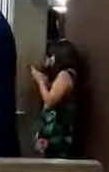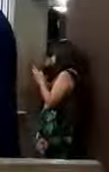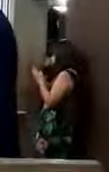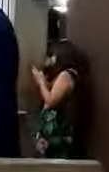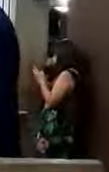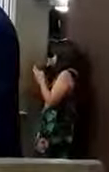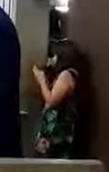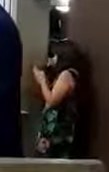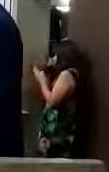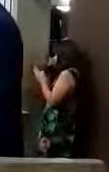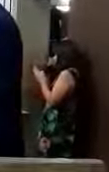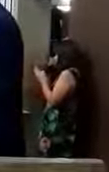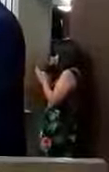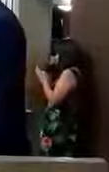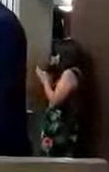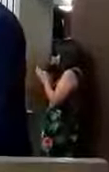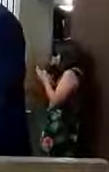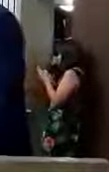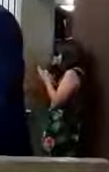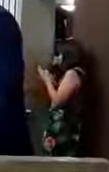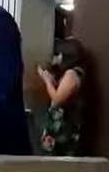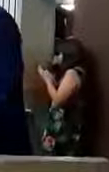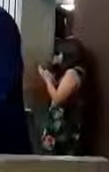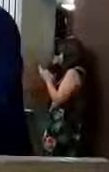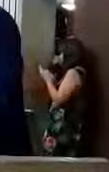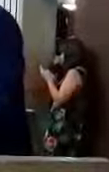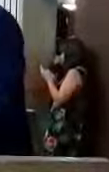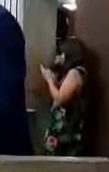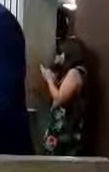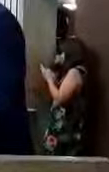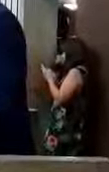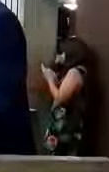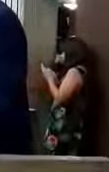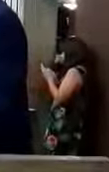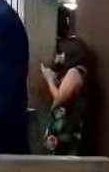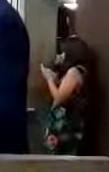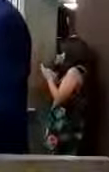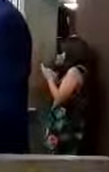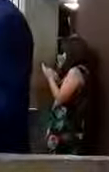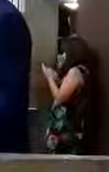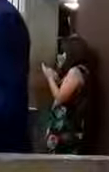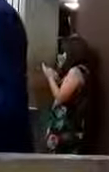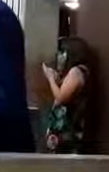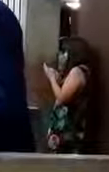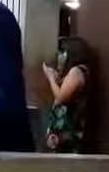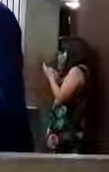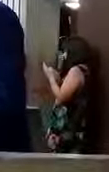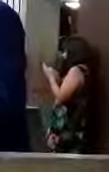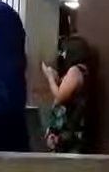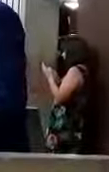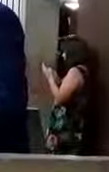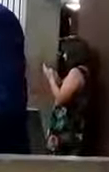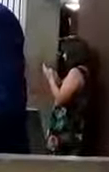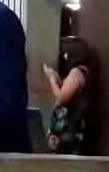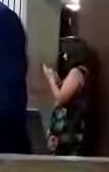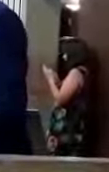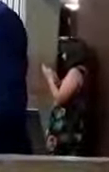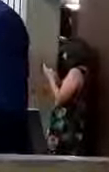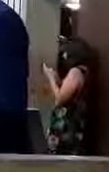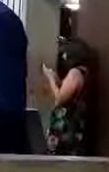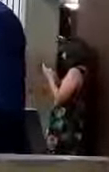inspeção predial, nós vamos ter uma reunião técnica para ouvir